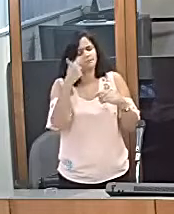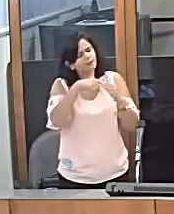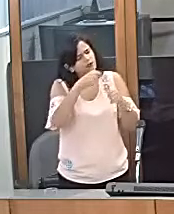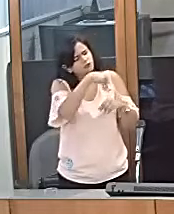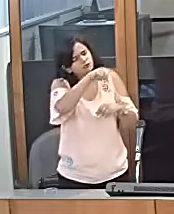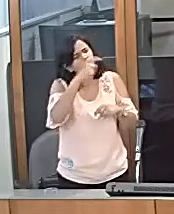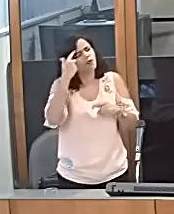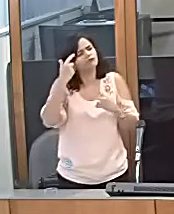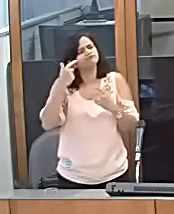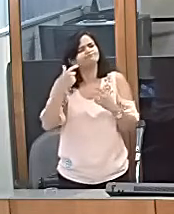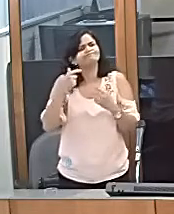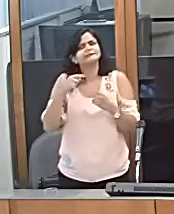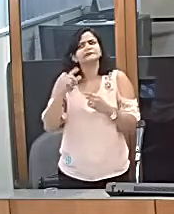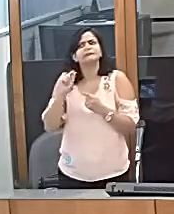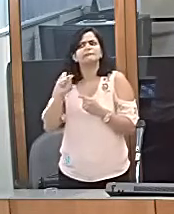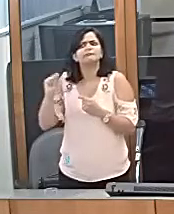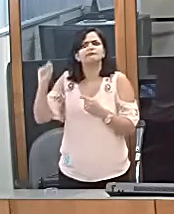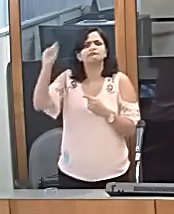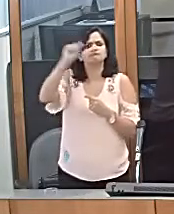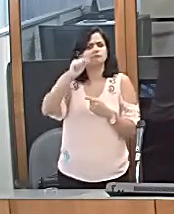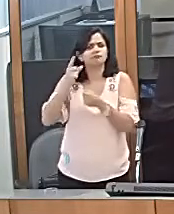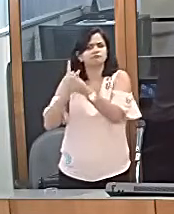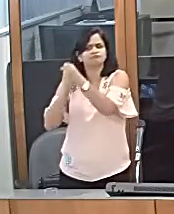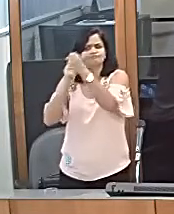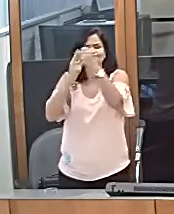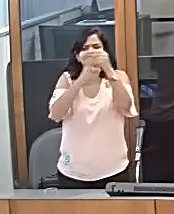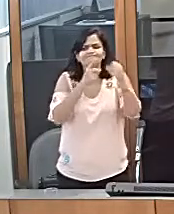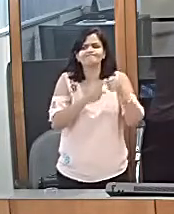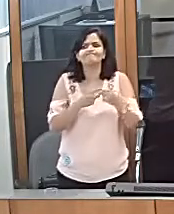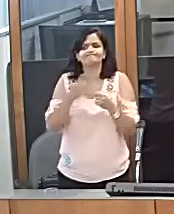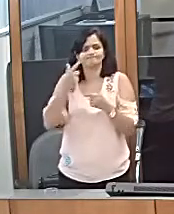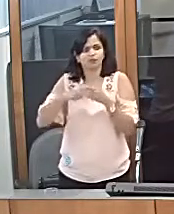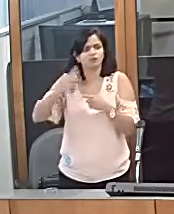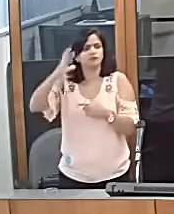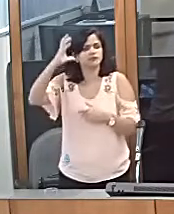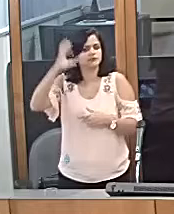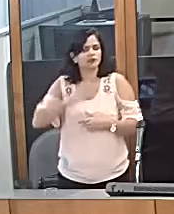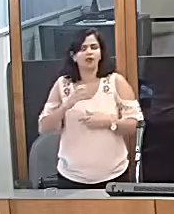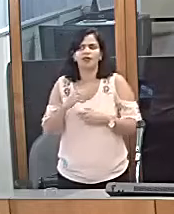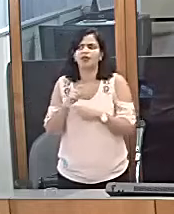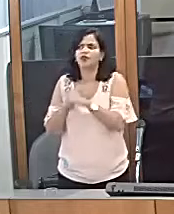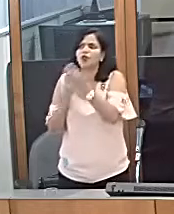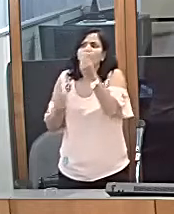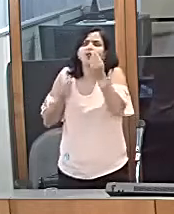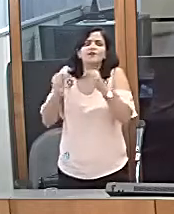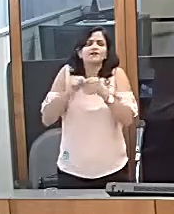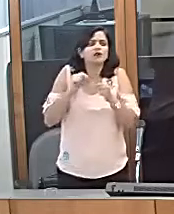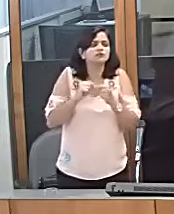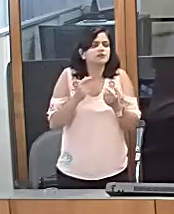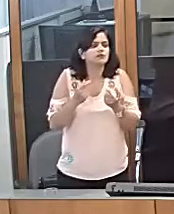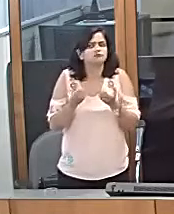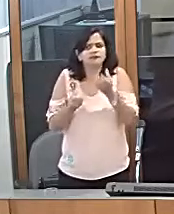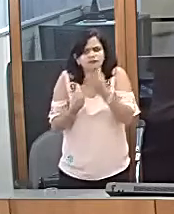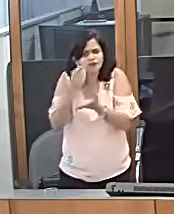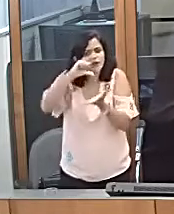linguisticamente. Então, eu gostaria de pedir a todos aqui presentes que pensem no estado como um todo, como que está